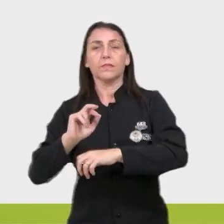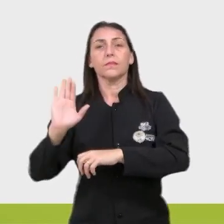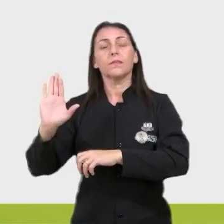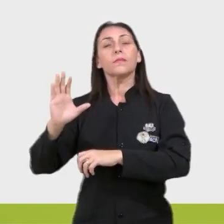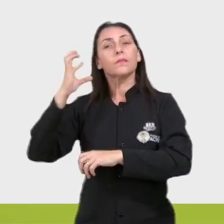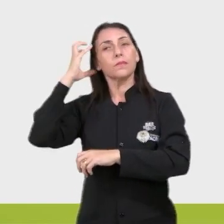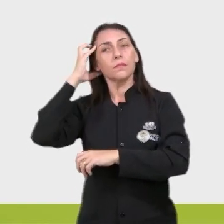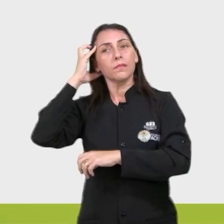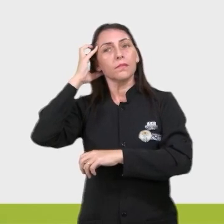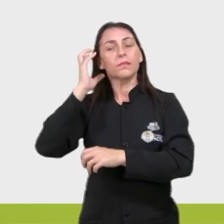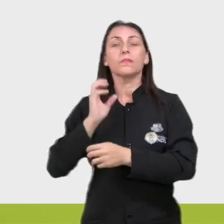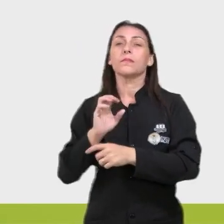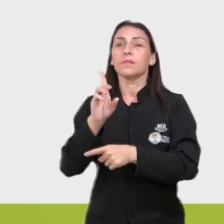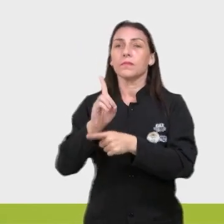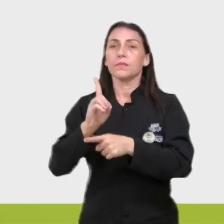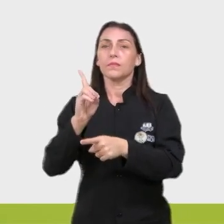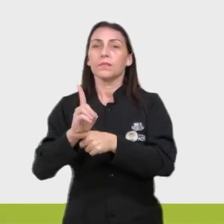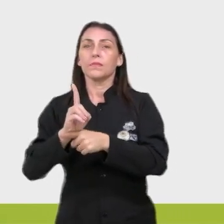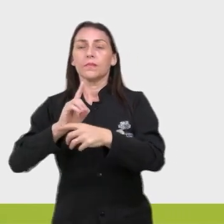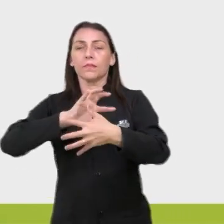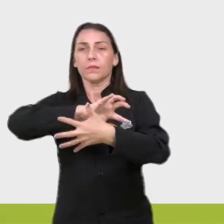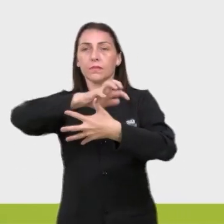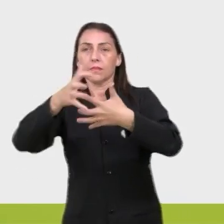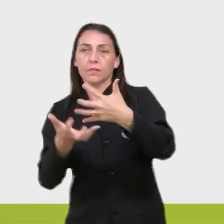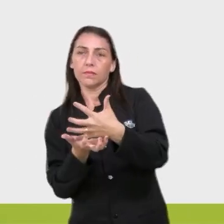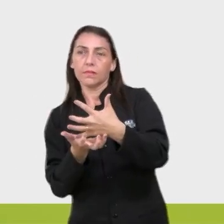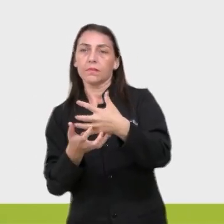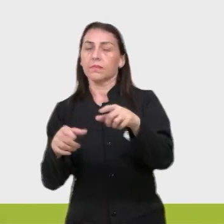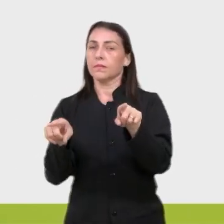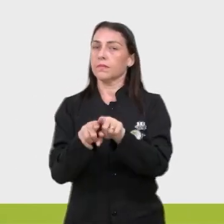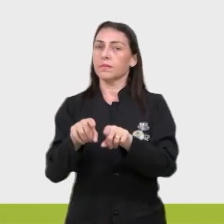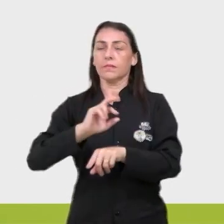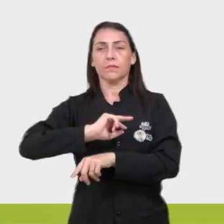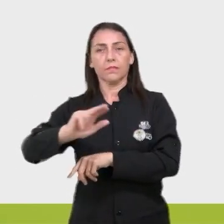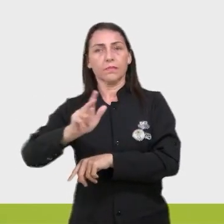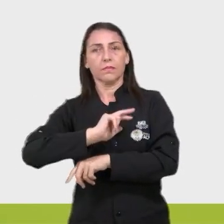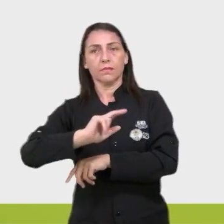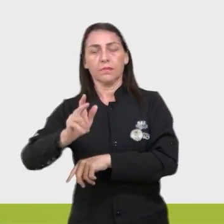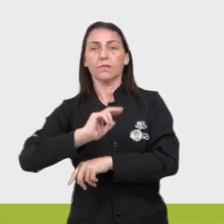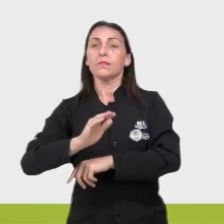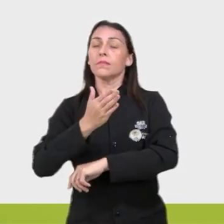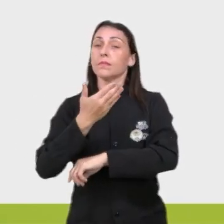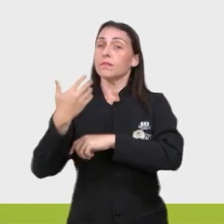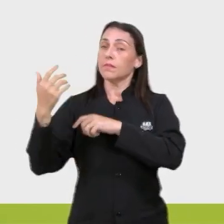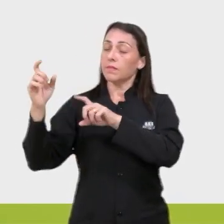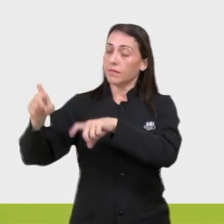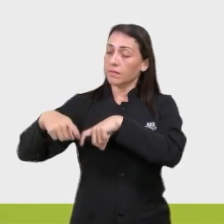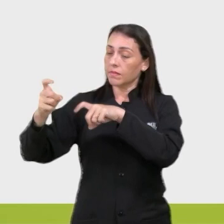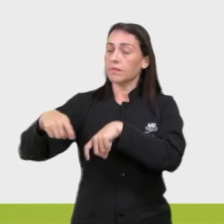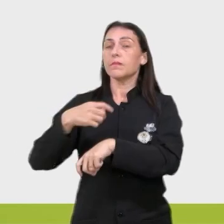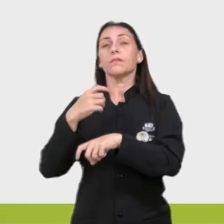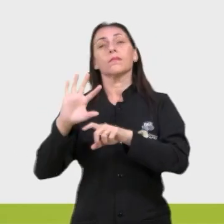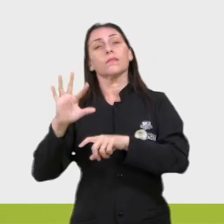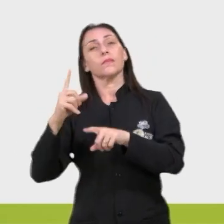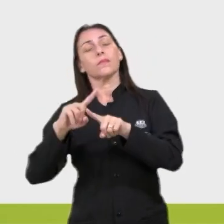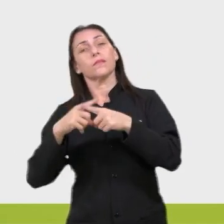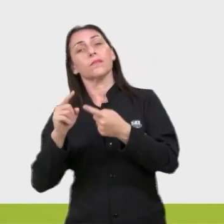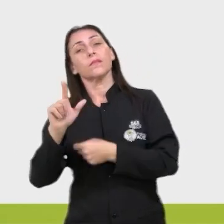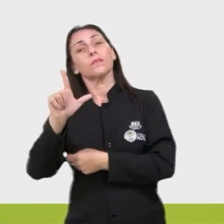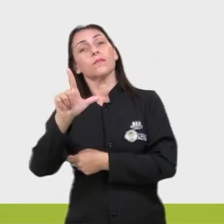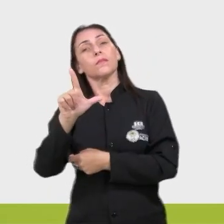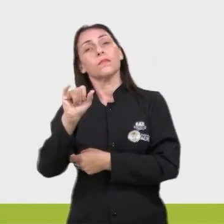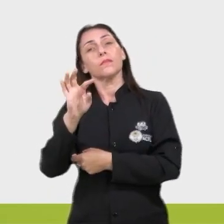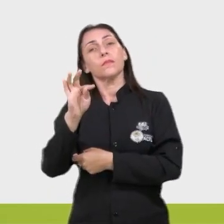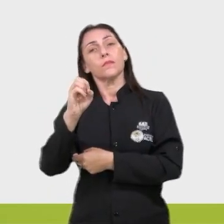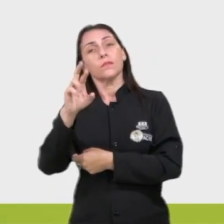Mato Grosso. D, na Mata Atlântica? Também não. Práticas de agricultura até acontece ali no litoral brasileiro, mas